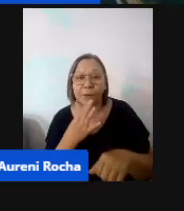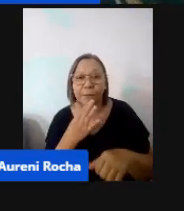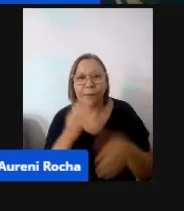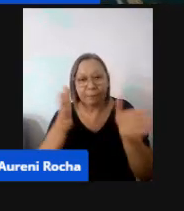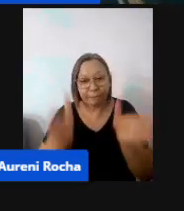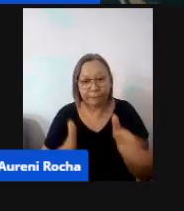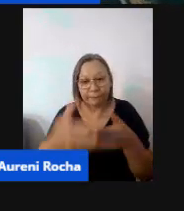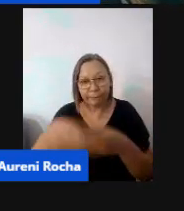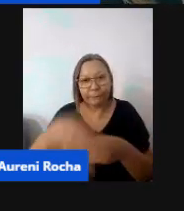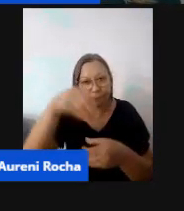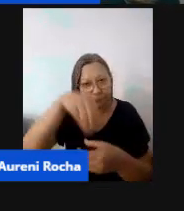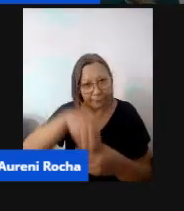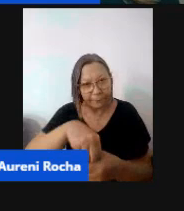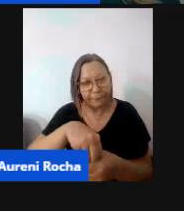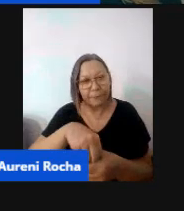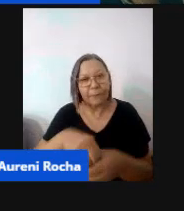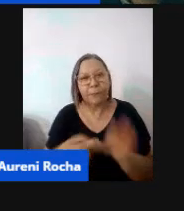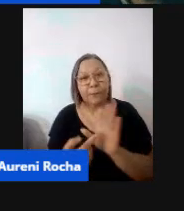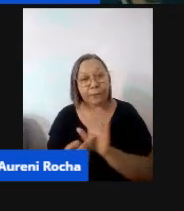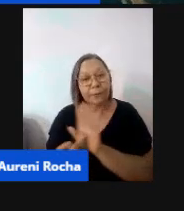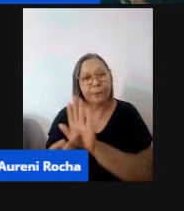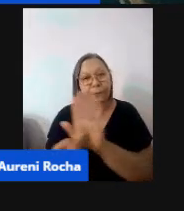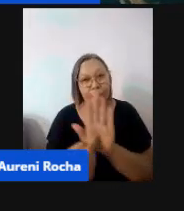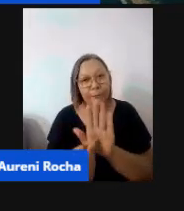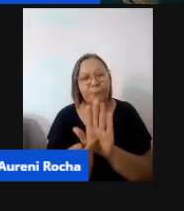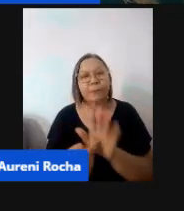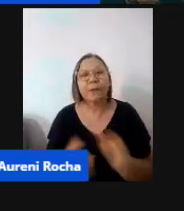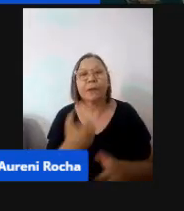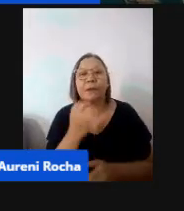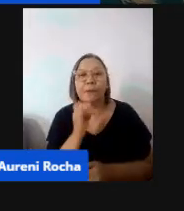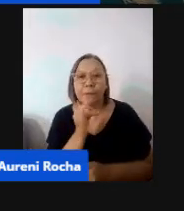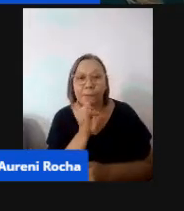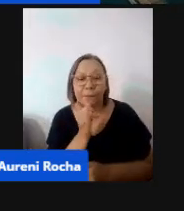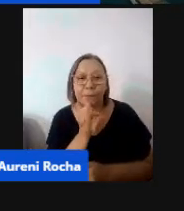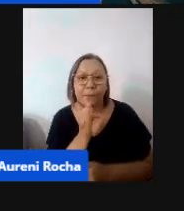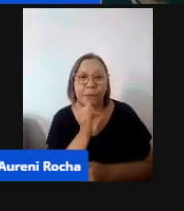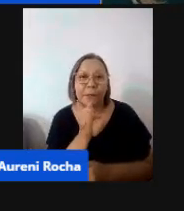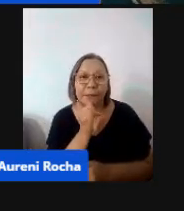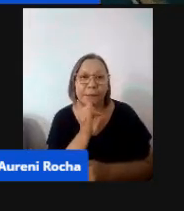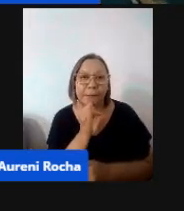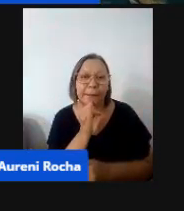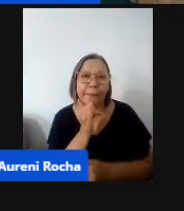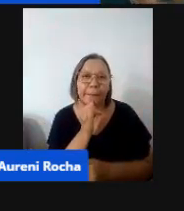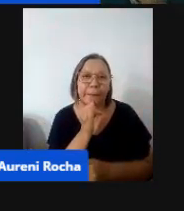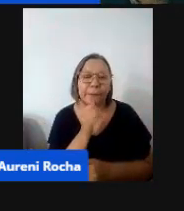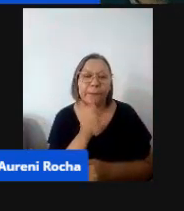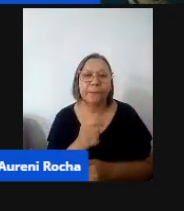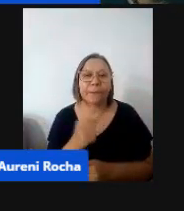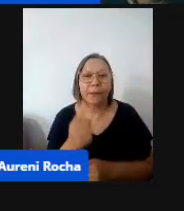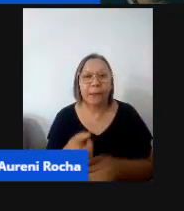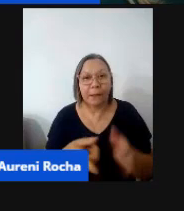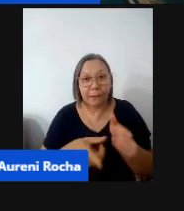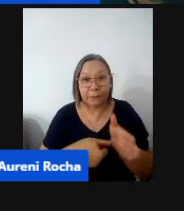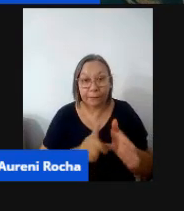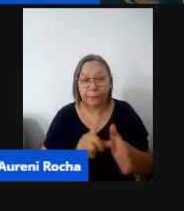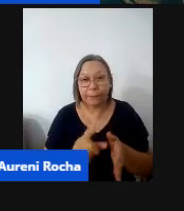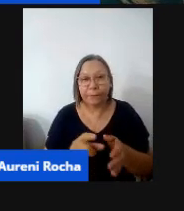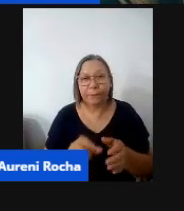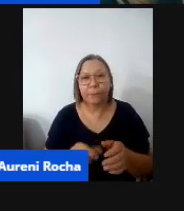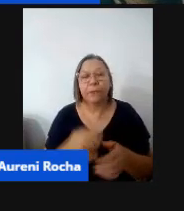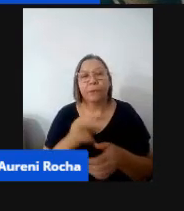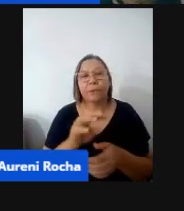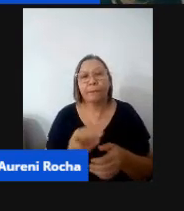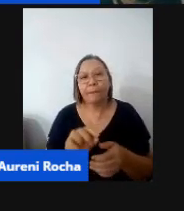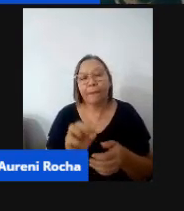eu estou mostrando aqui para vocês um exemplo de uma produção anterior ao Canva e